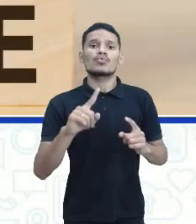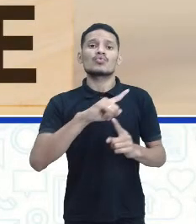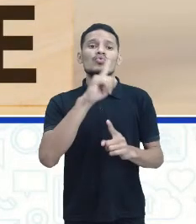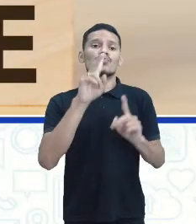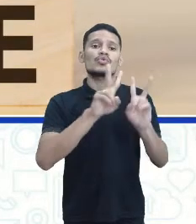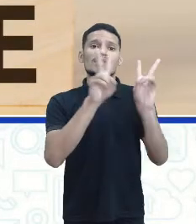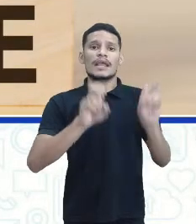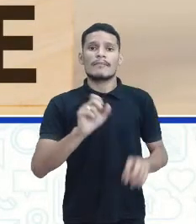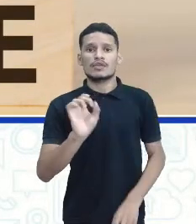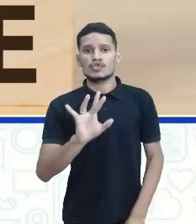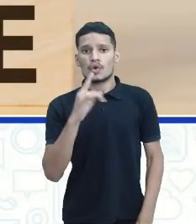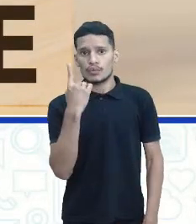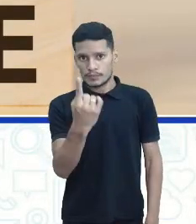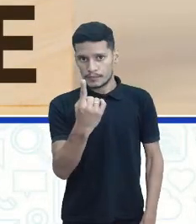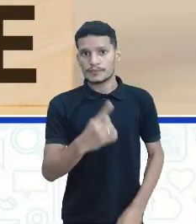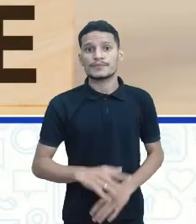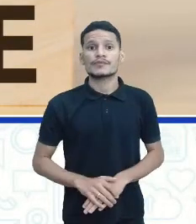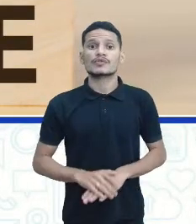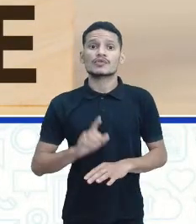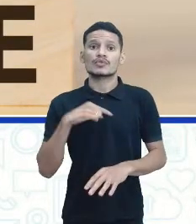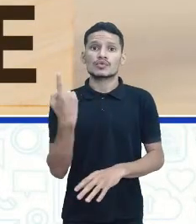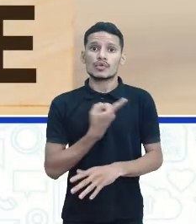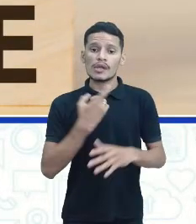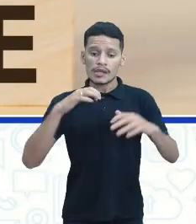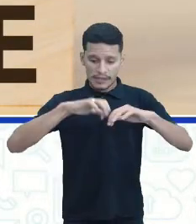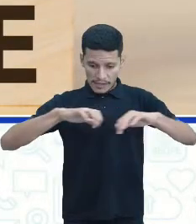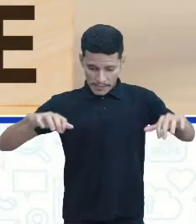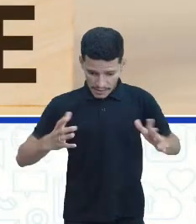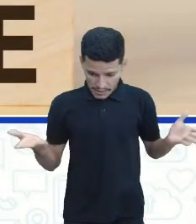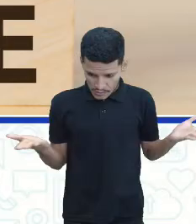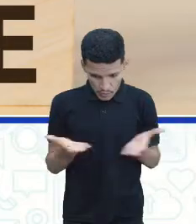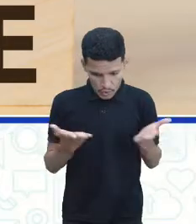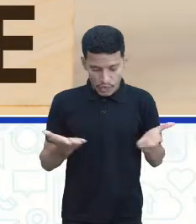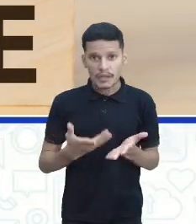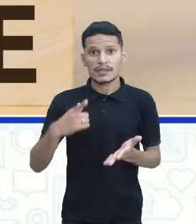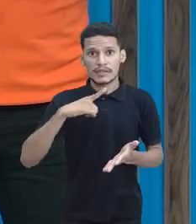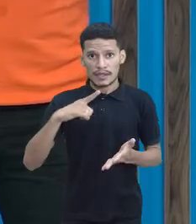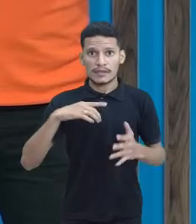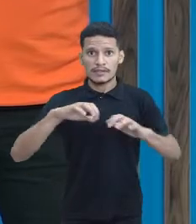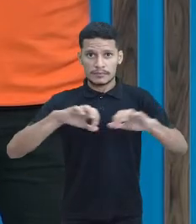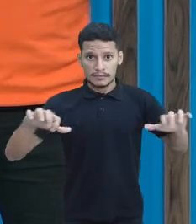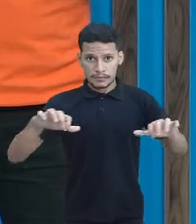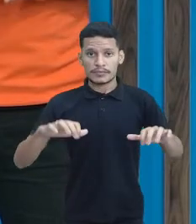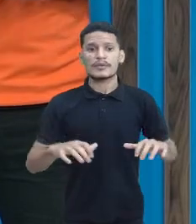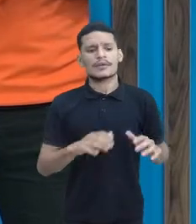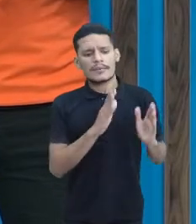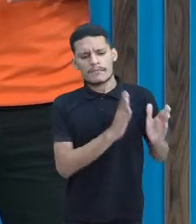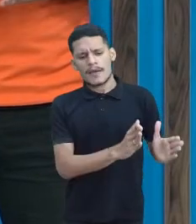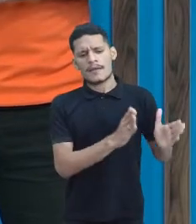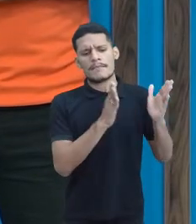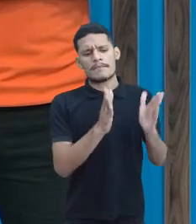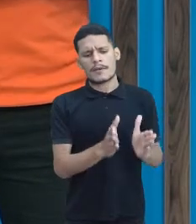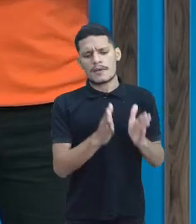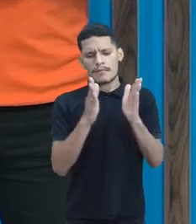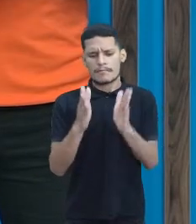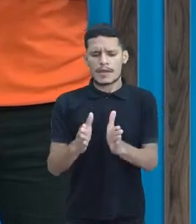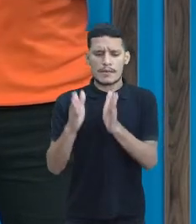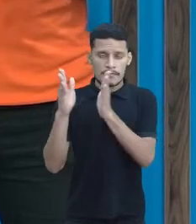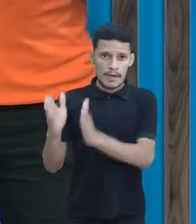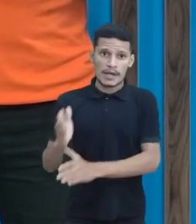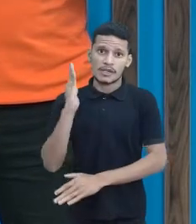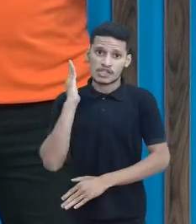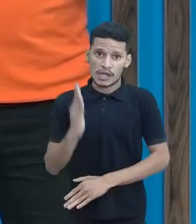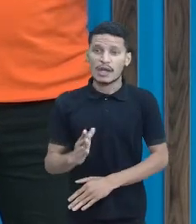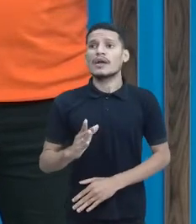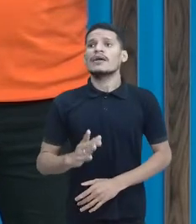fazer? A gente vai separar eles, step by step, pedacinho por pedacinho para vocês, para que